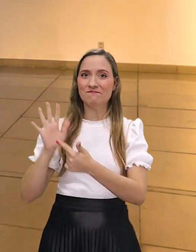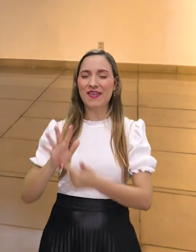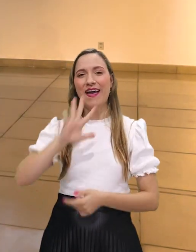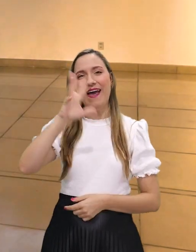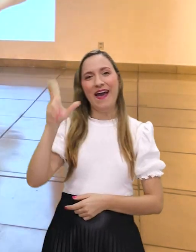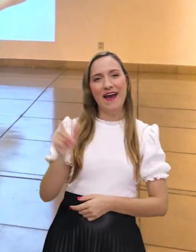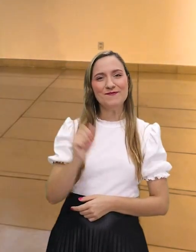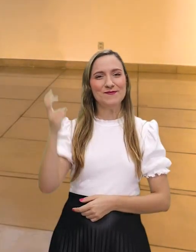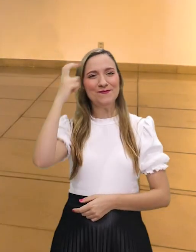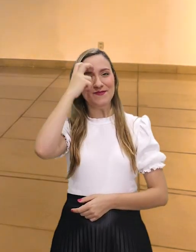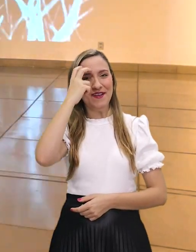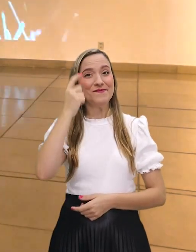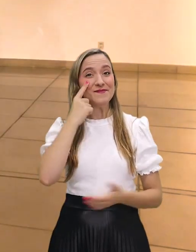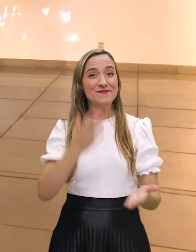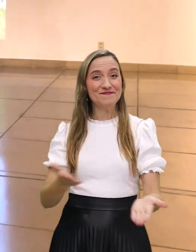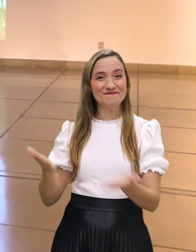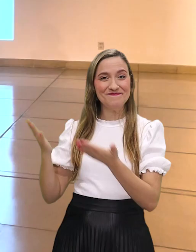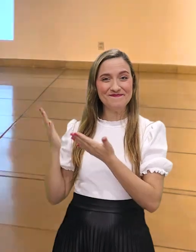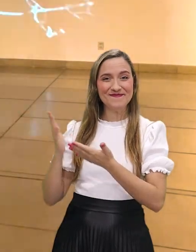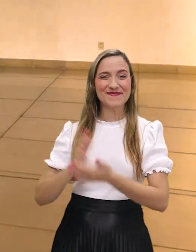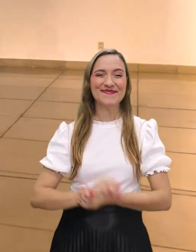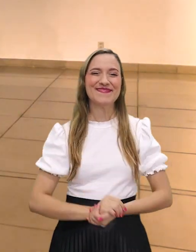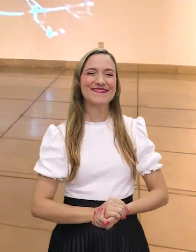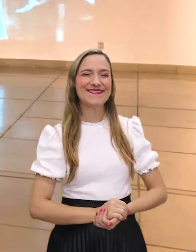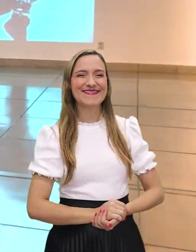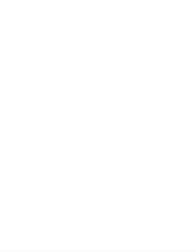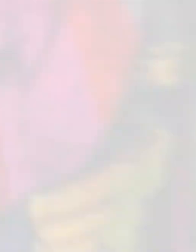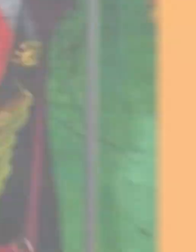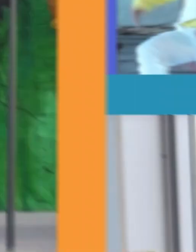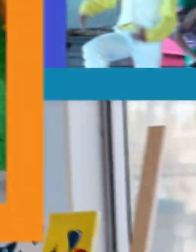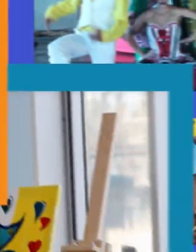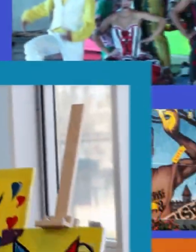Afrofuturar. Com vocês, Aice Carita.